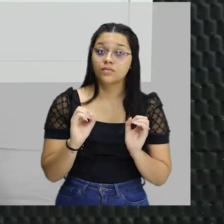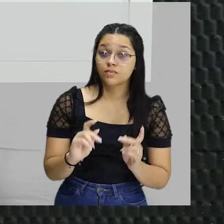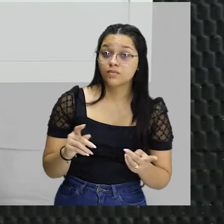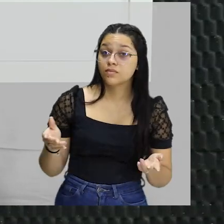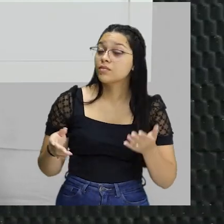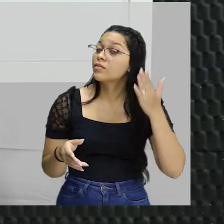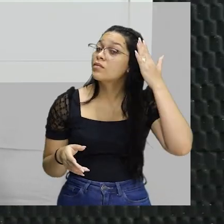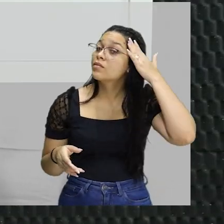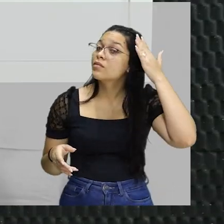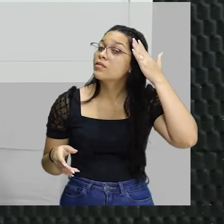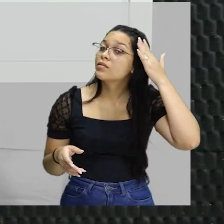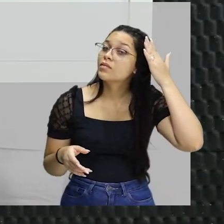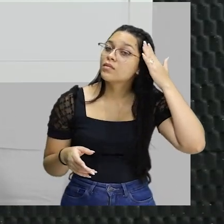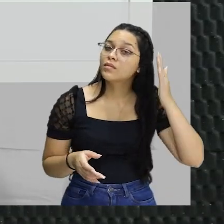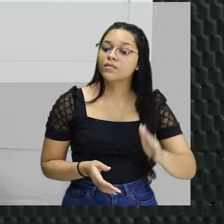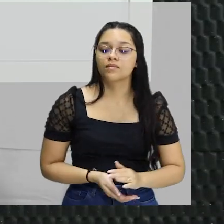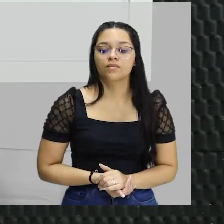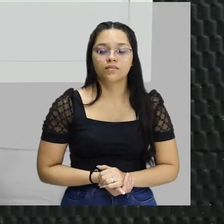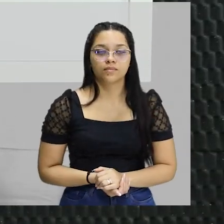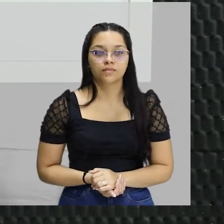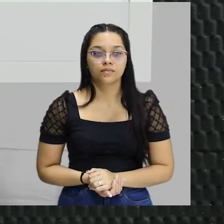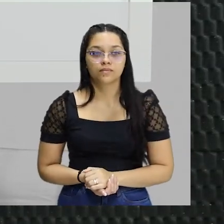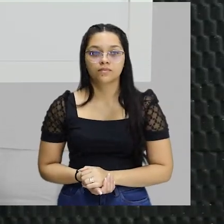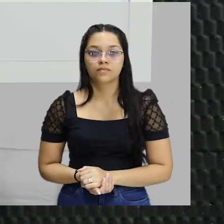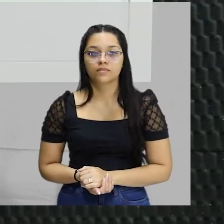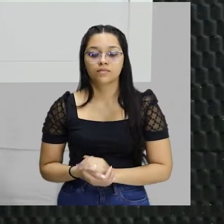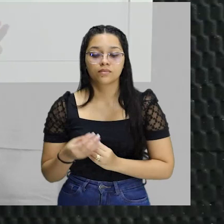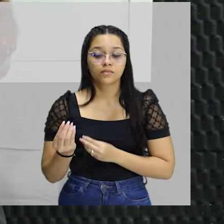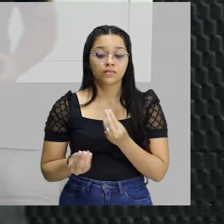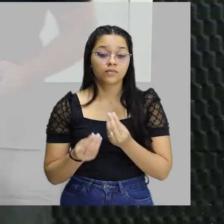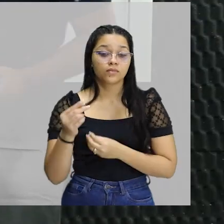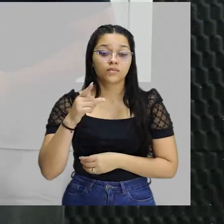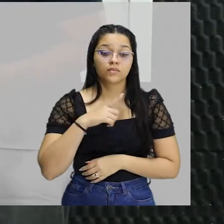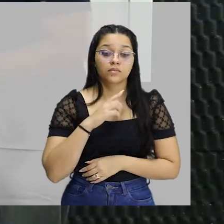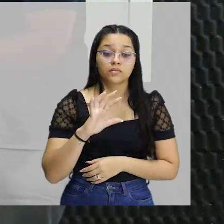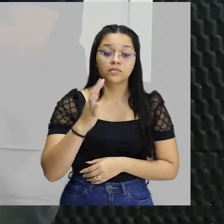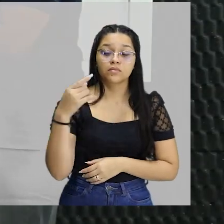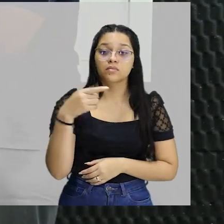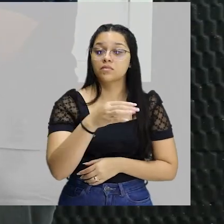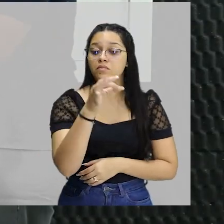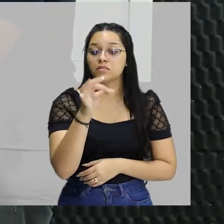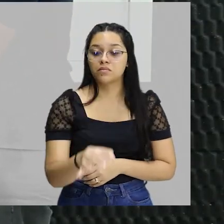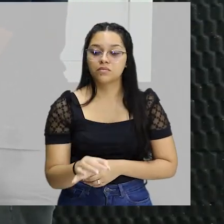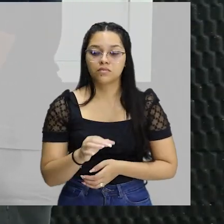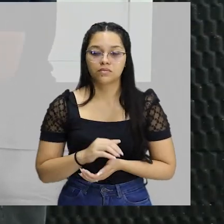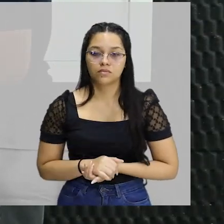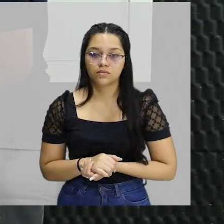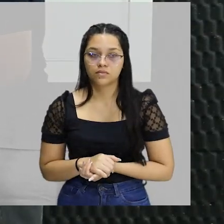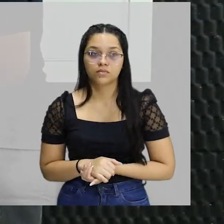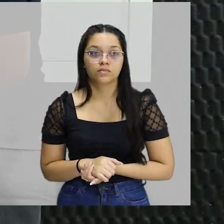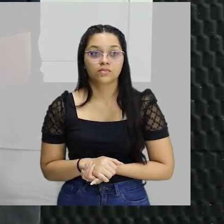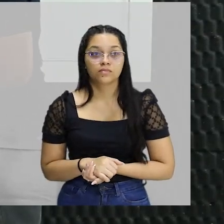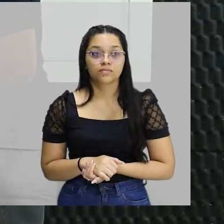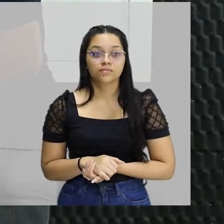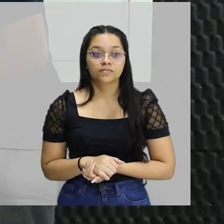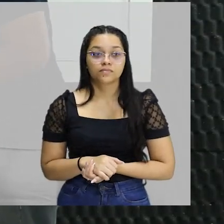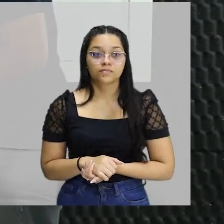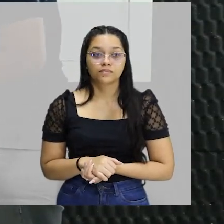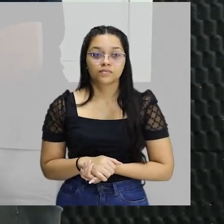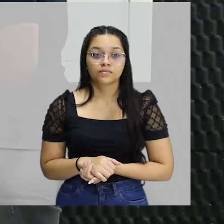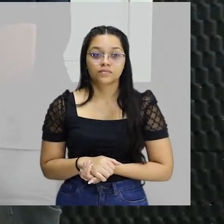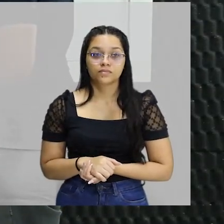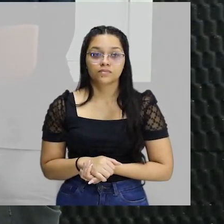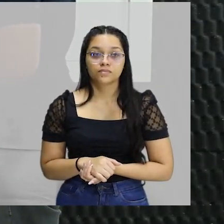vamos entender aqui, ó. Então é o seguinte, como é que eu chego nessa situação ideal? Essa aqui é a minha situação ideal.